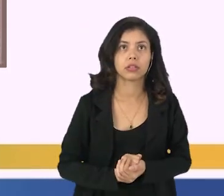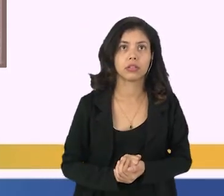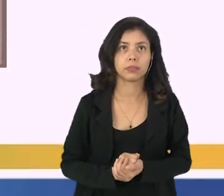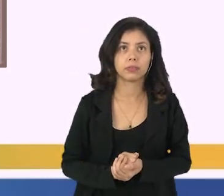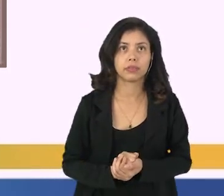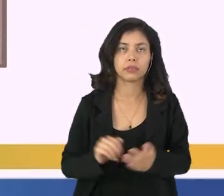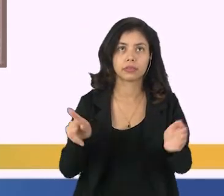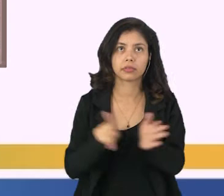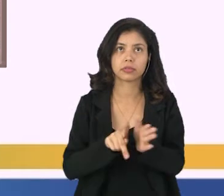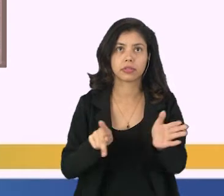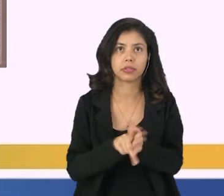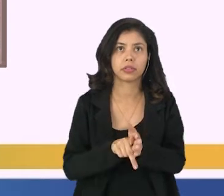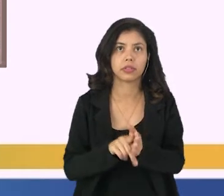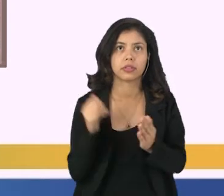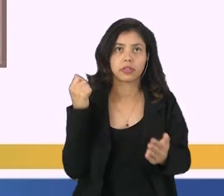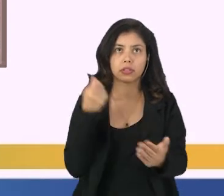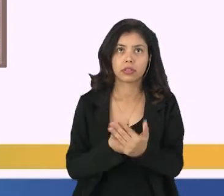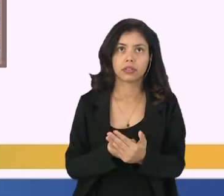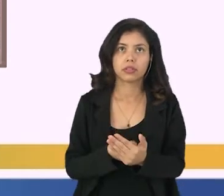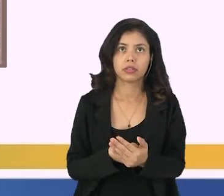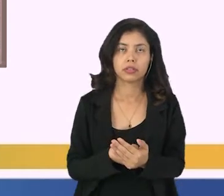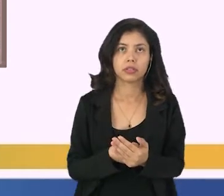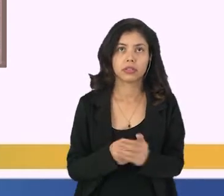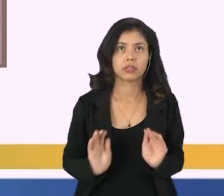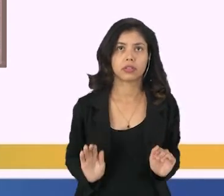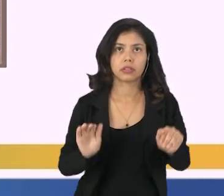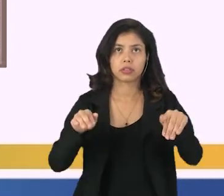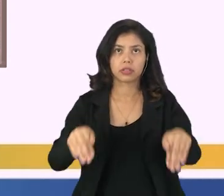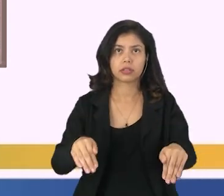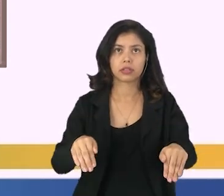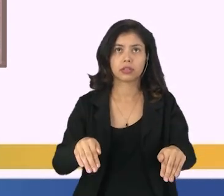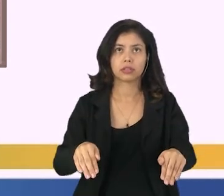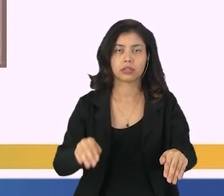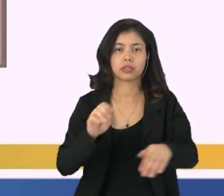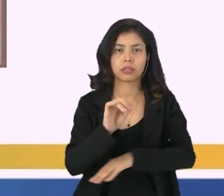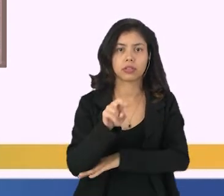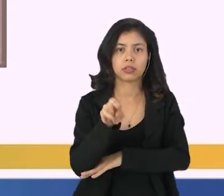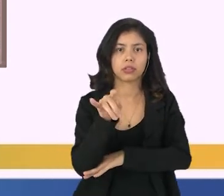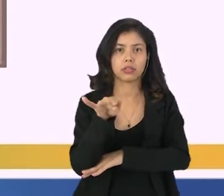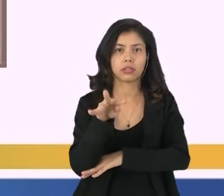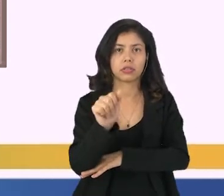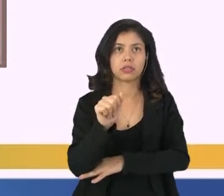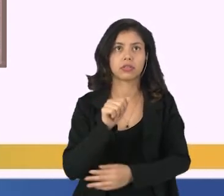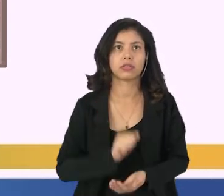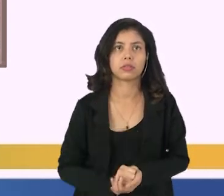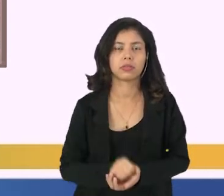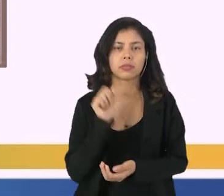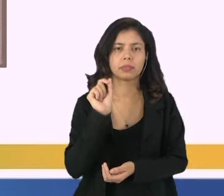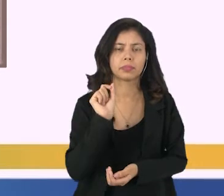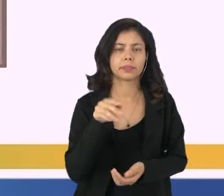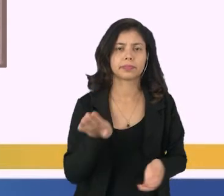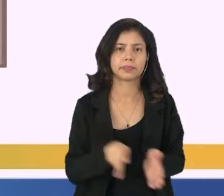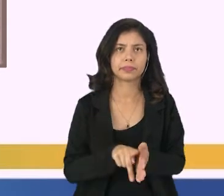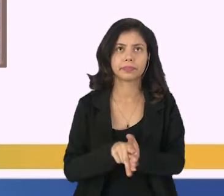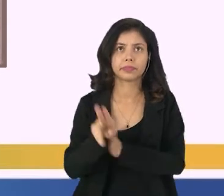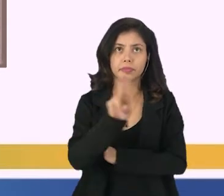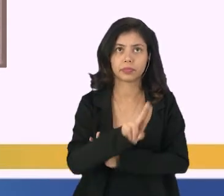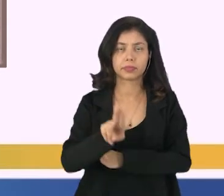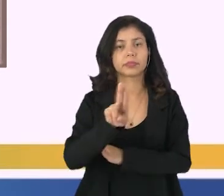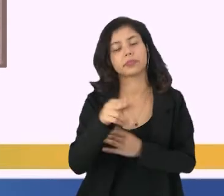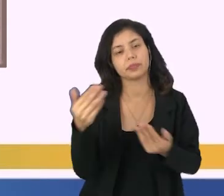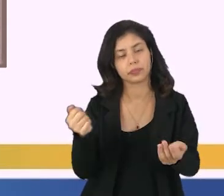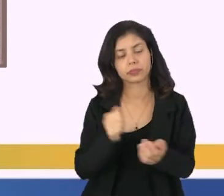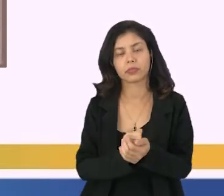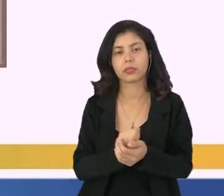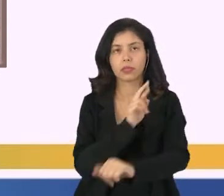rei, defendendo então o trono por meio do altar, né? O que seria isso, gente? Seria então utilizar,